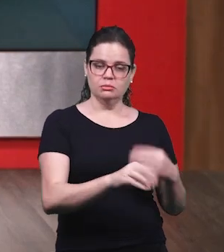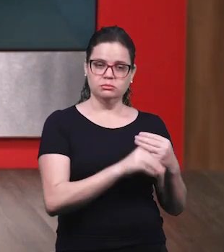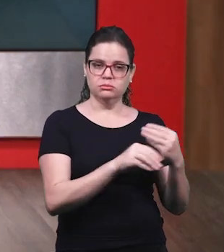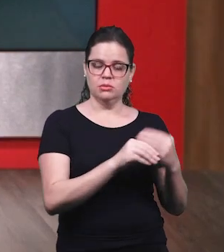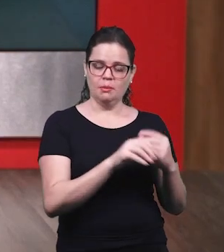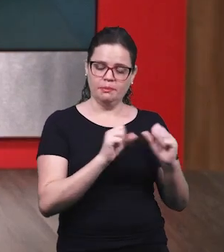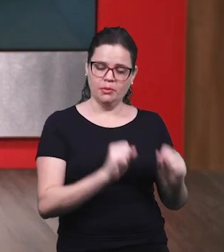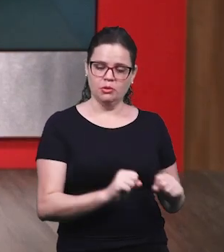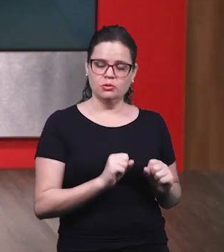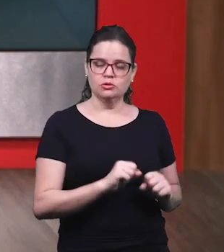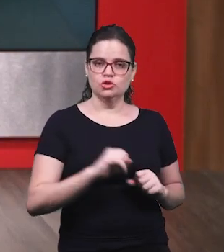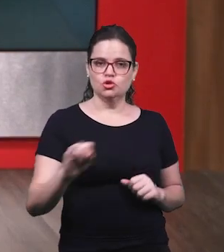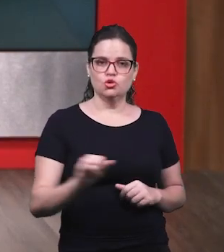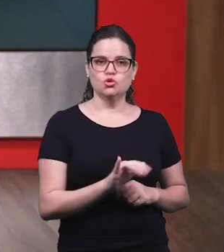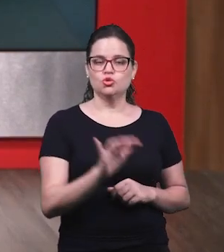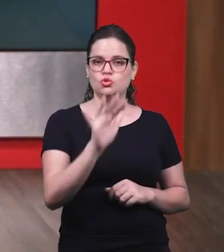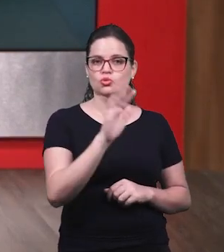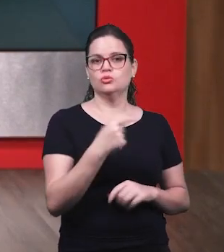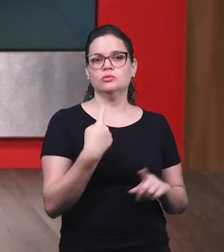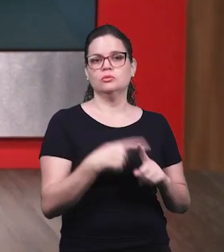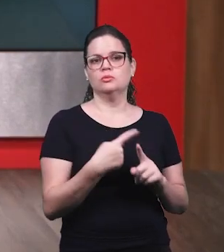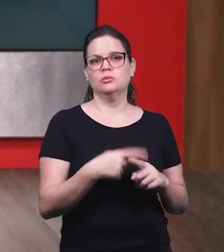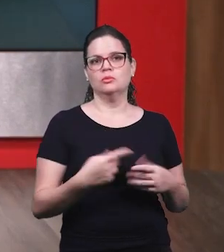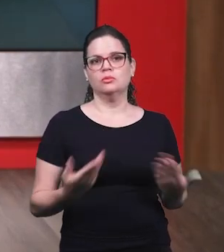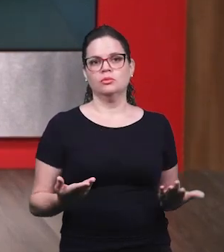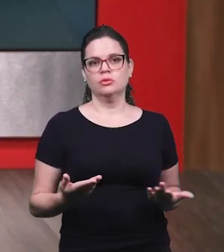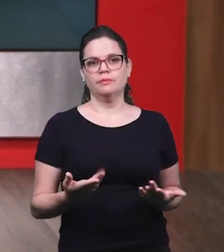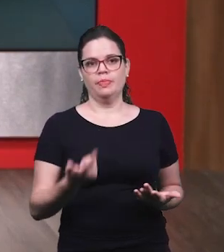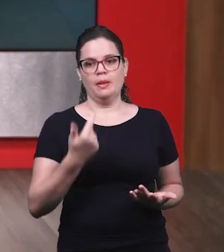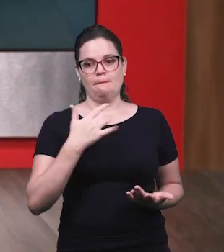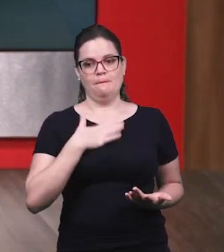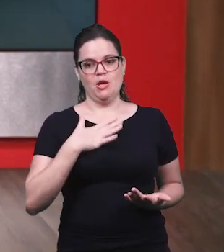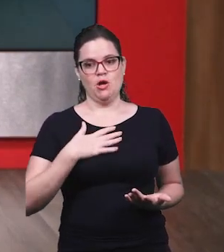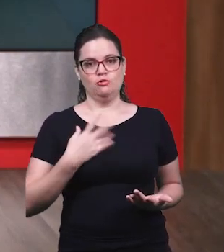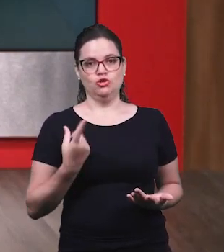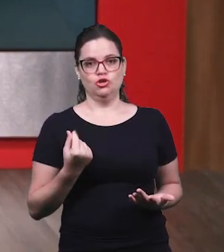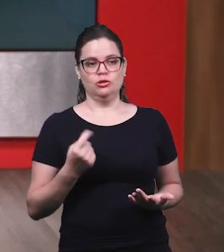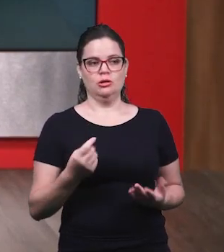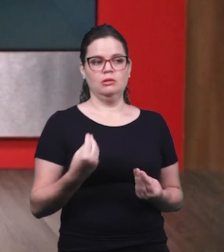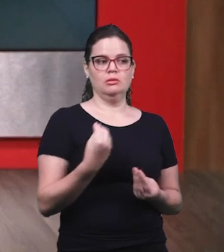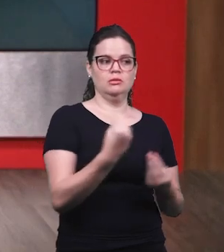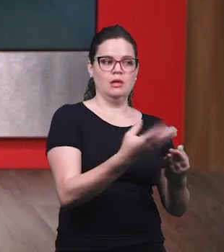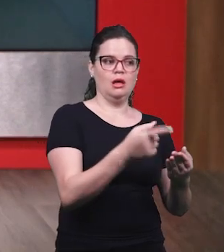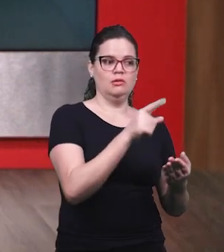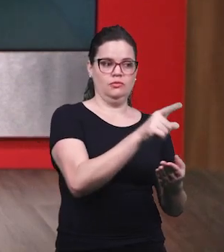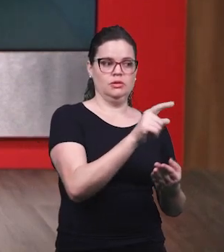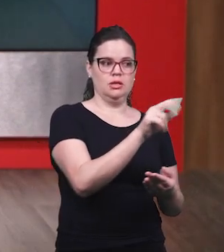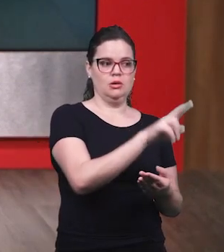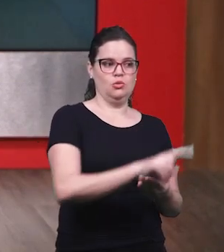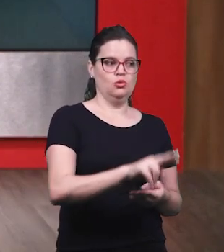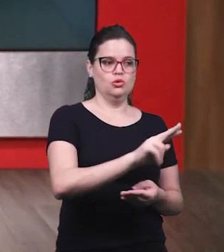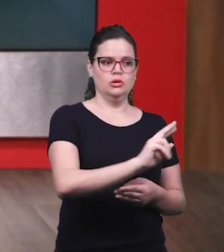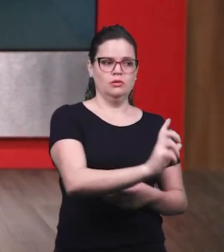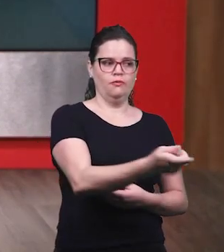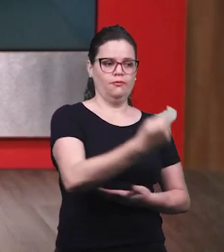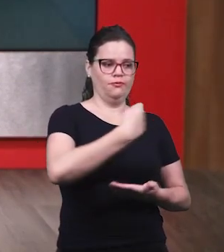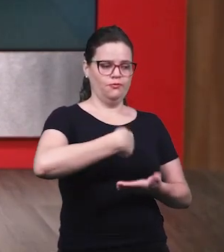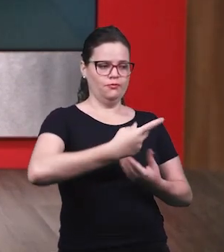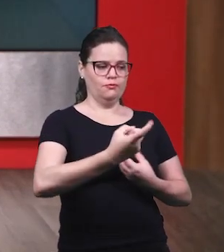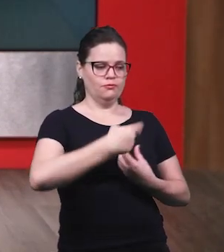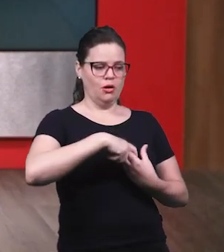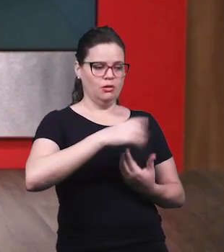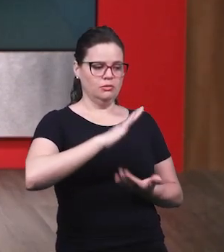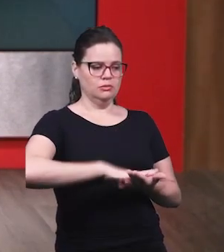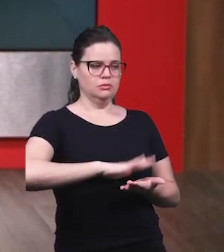remuneração desse dinheiro que ele deixou de gastar com alguma coisa, né? Fez uma reserva financeira e